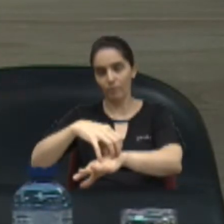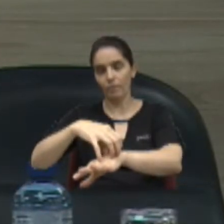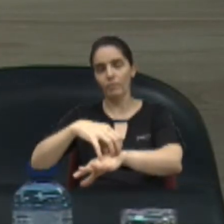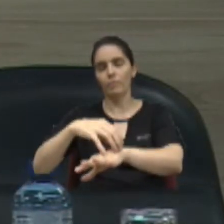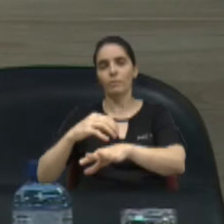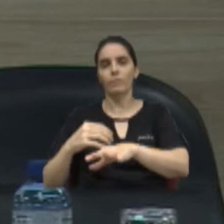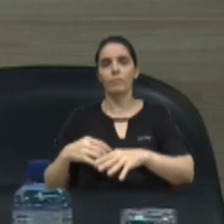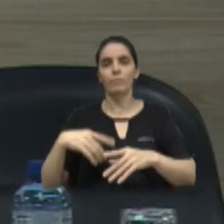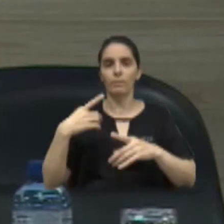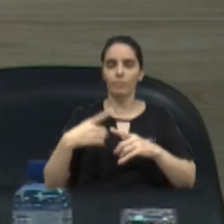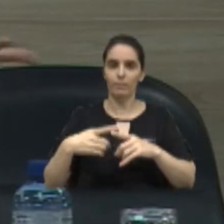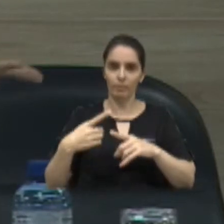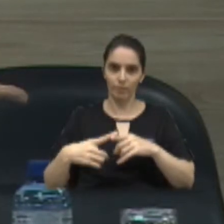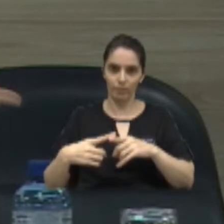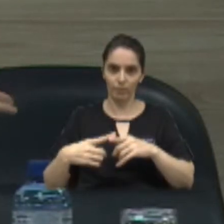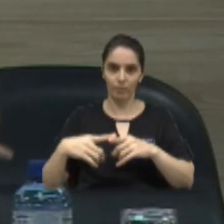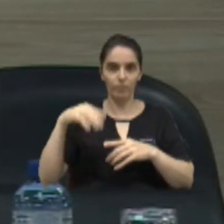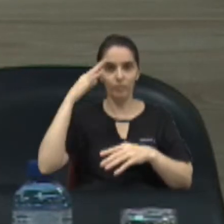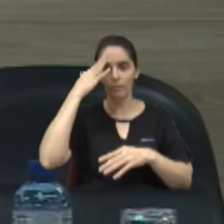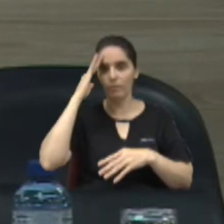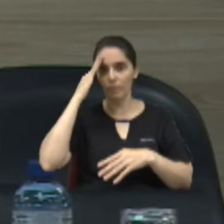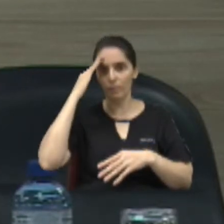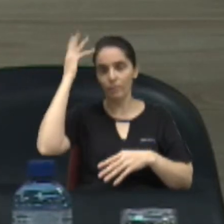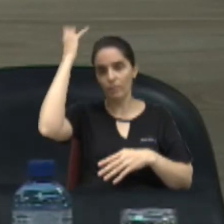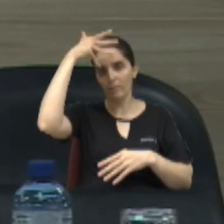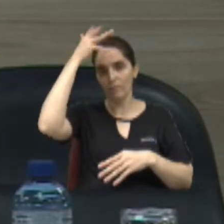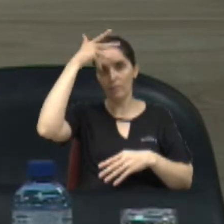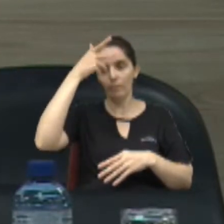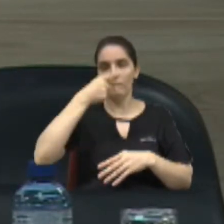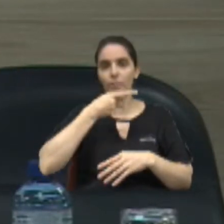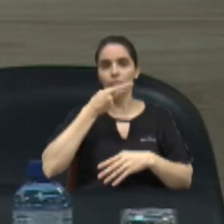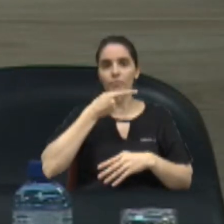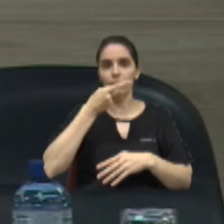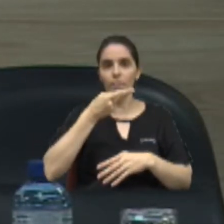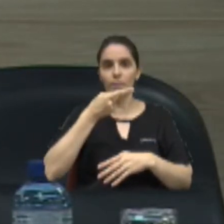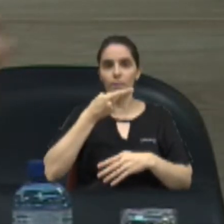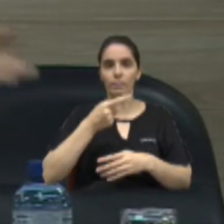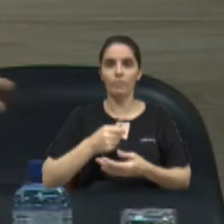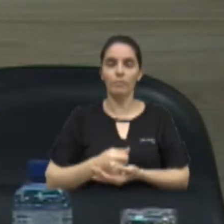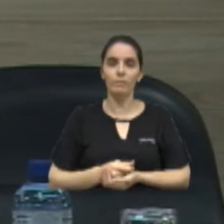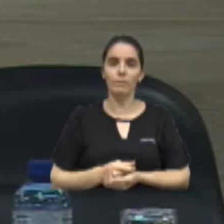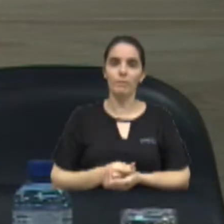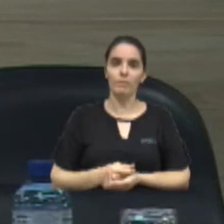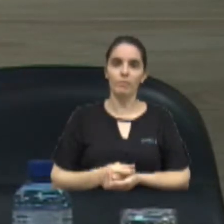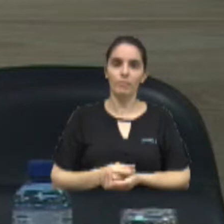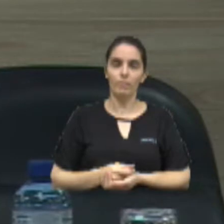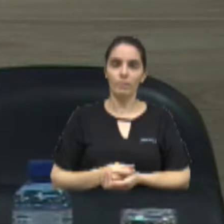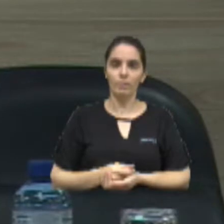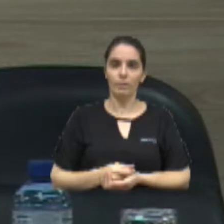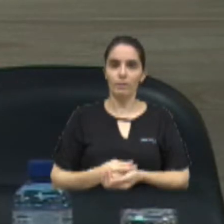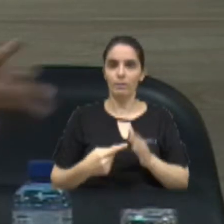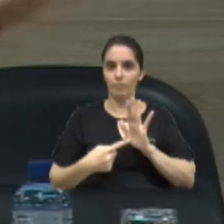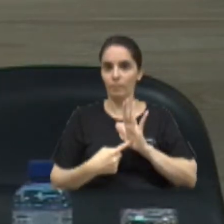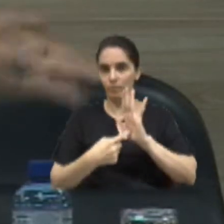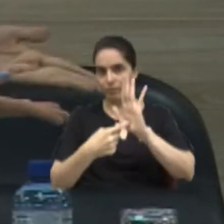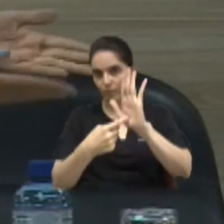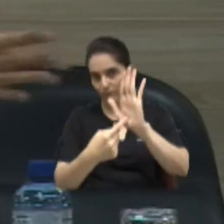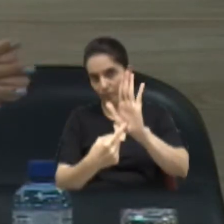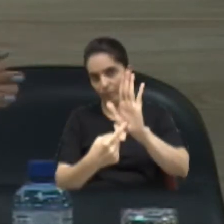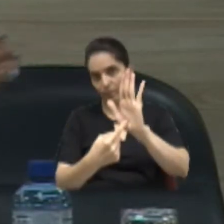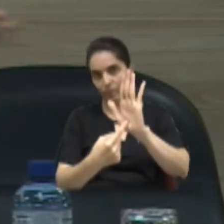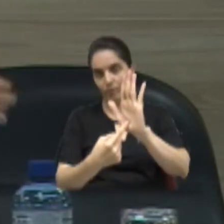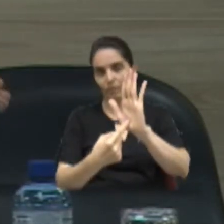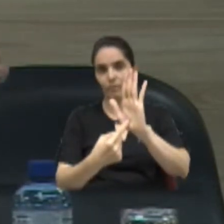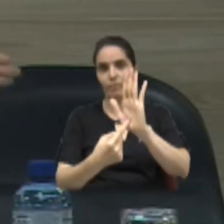ter entendido a minha colocação nessa reunião, para que possa realmente demonstrar em